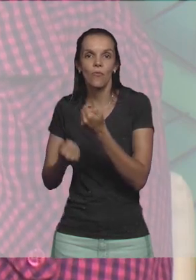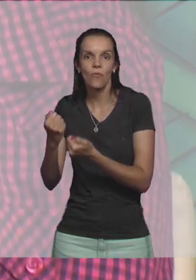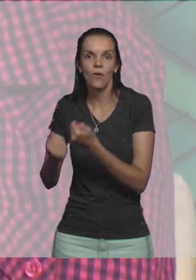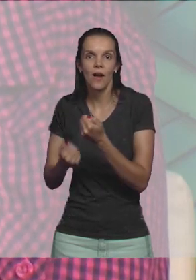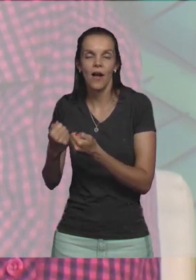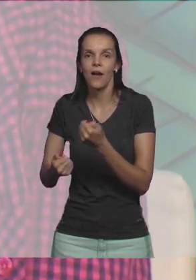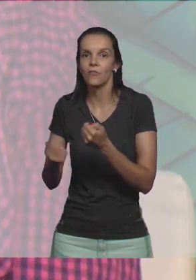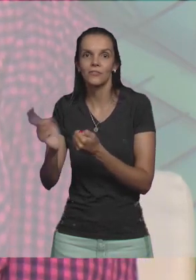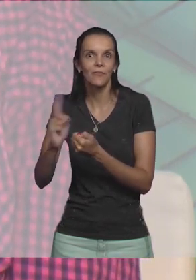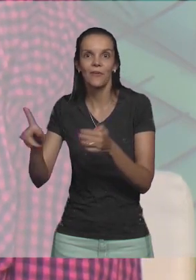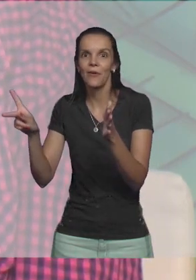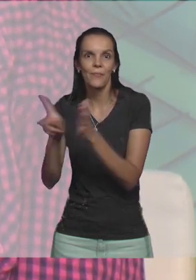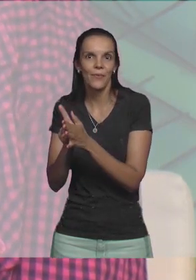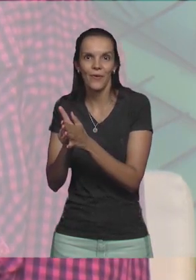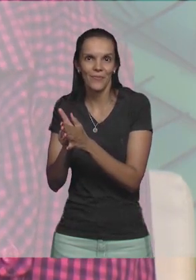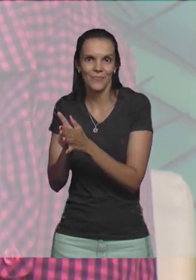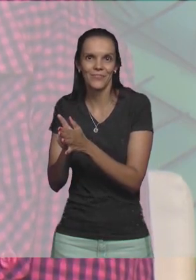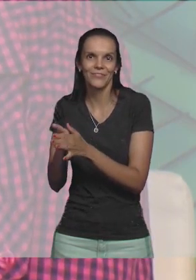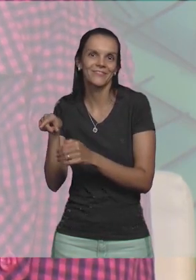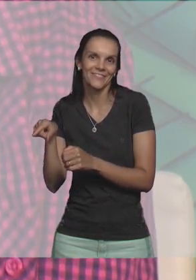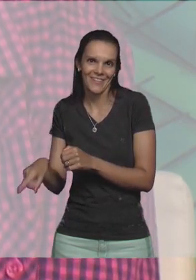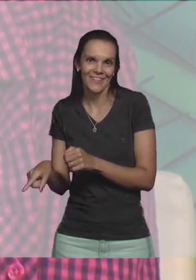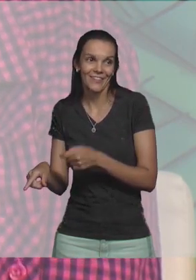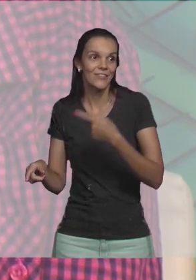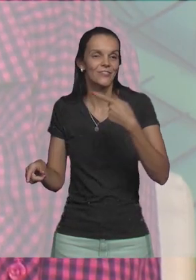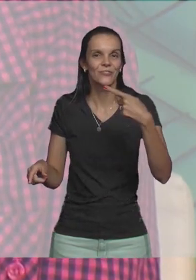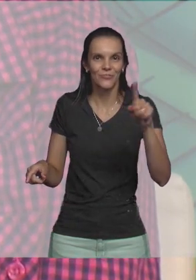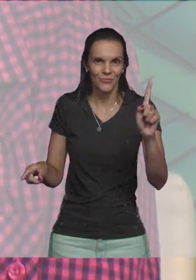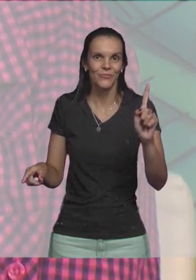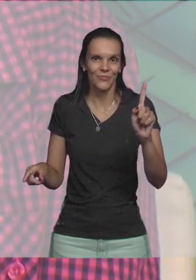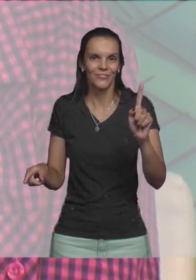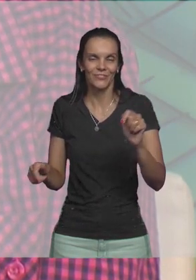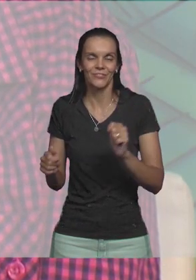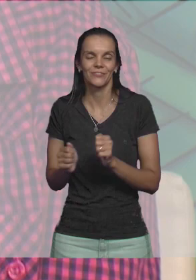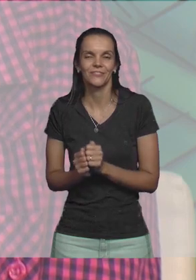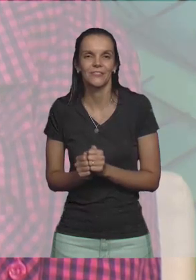não estava conseguindo entrar dentro da própria casa. Porque tu sempre imagina,